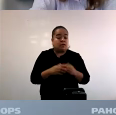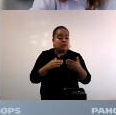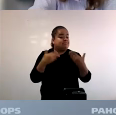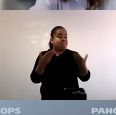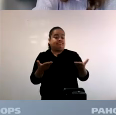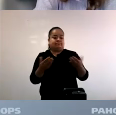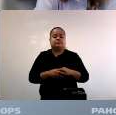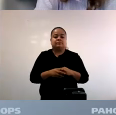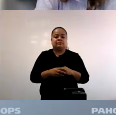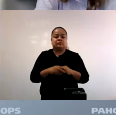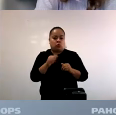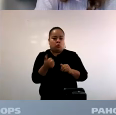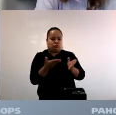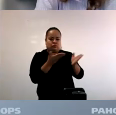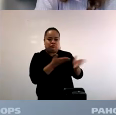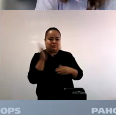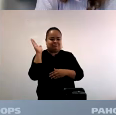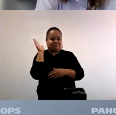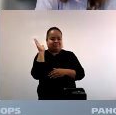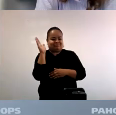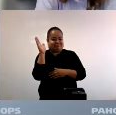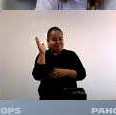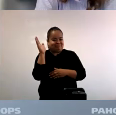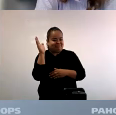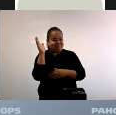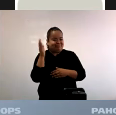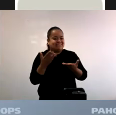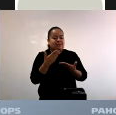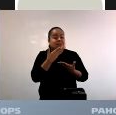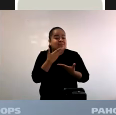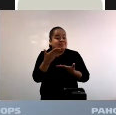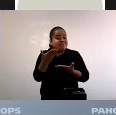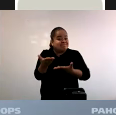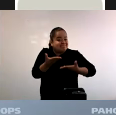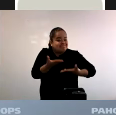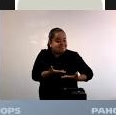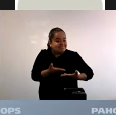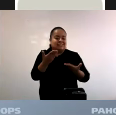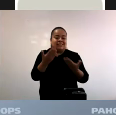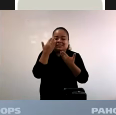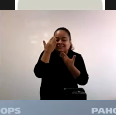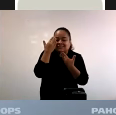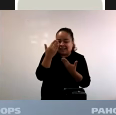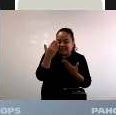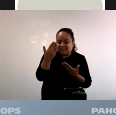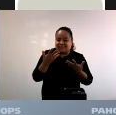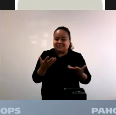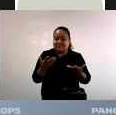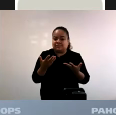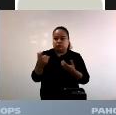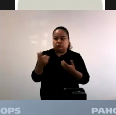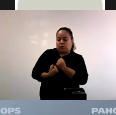com a nossa seguinte expositora. É uma satisfação dar as boas-vindas e agradecer a participação e